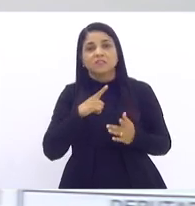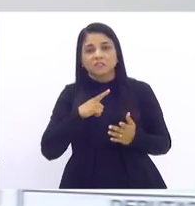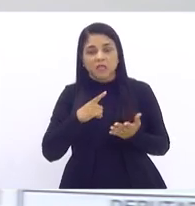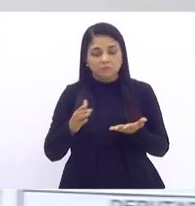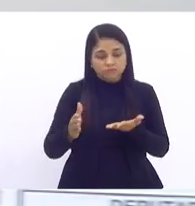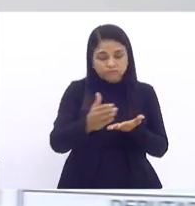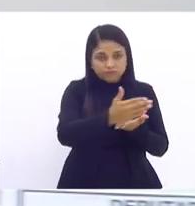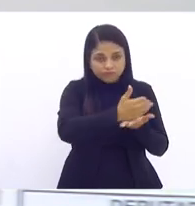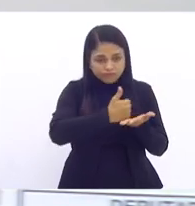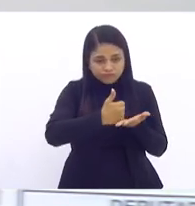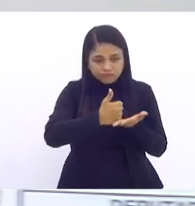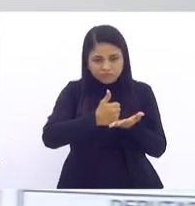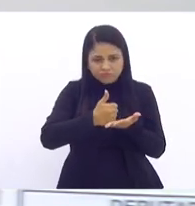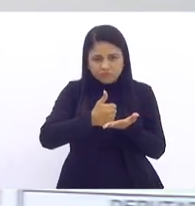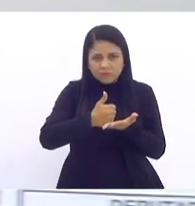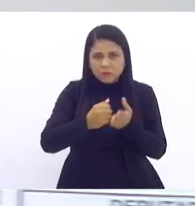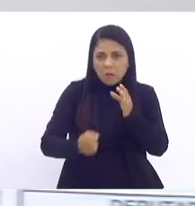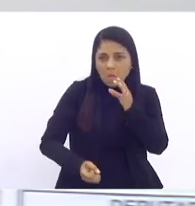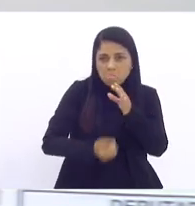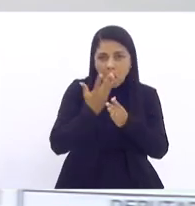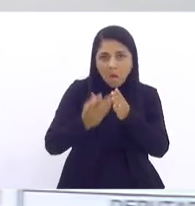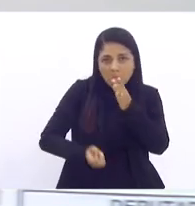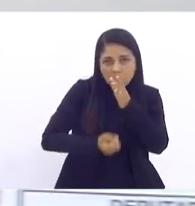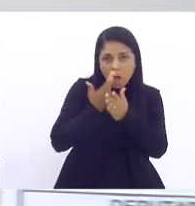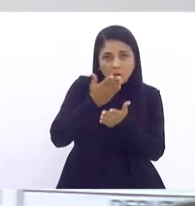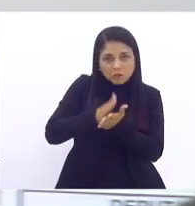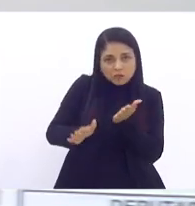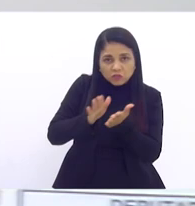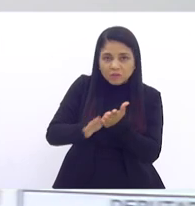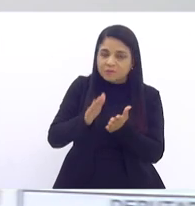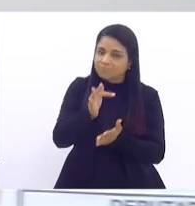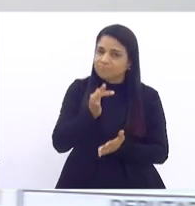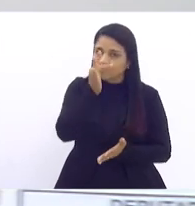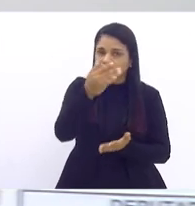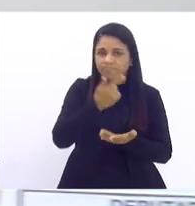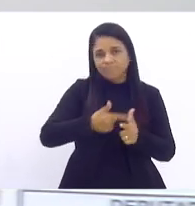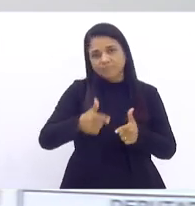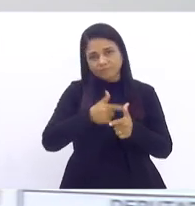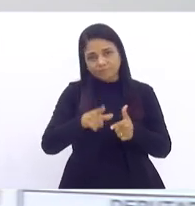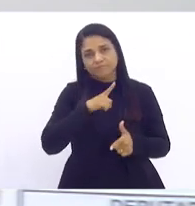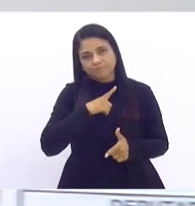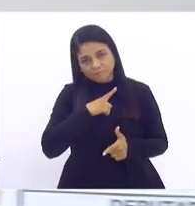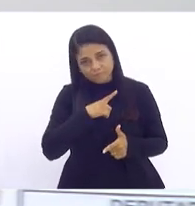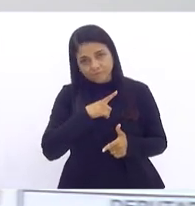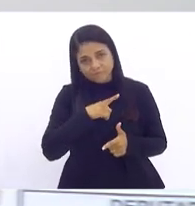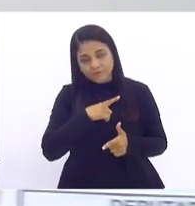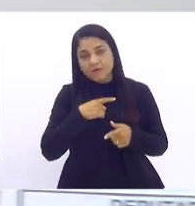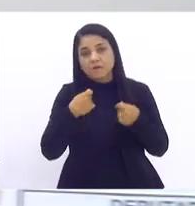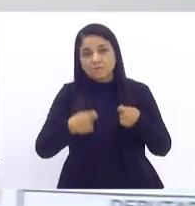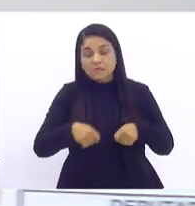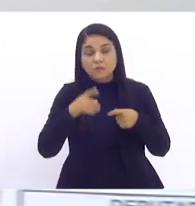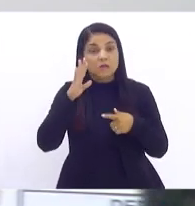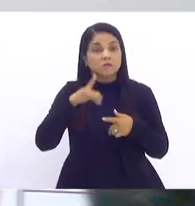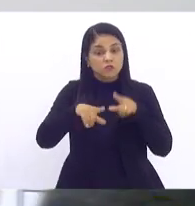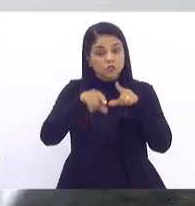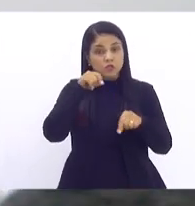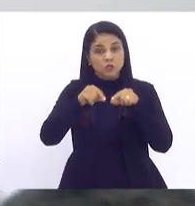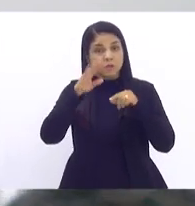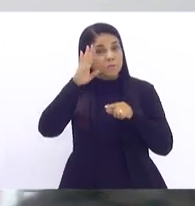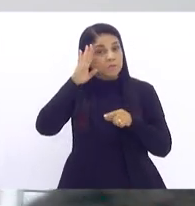vai vendo uma despesa diferente não dizer equilíbrio você vai ter problema lá na frente e aí você vai ter que fazer uma linha de prioridade